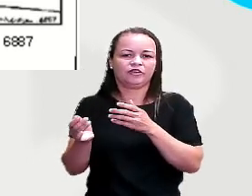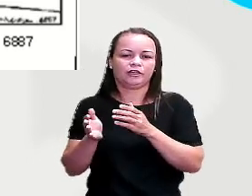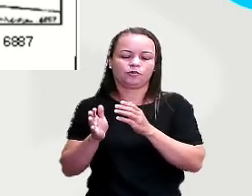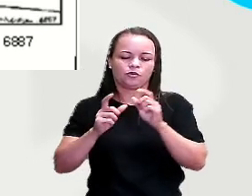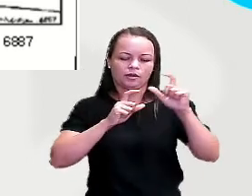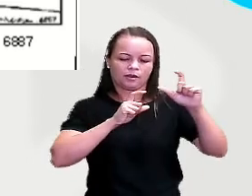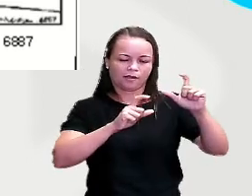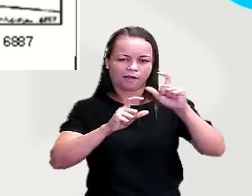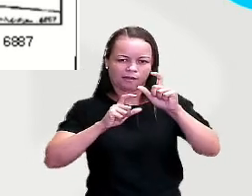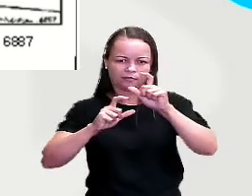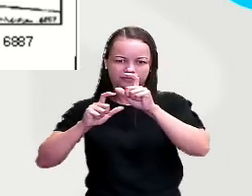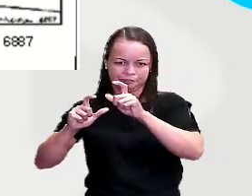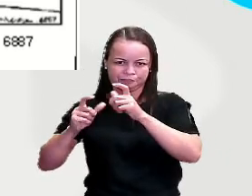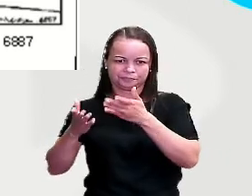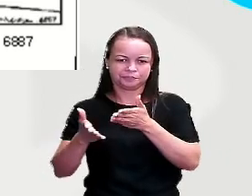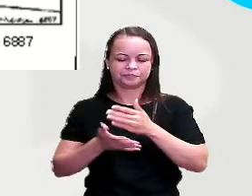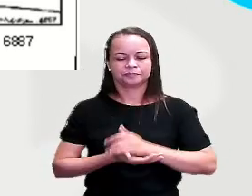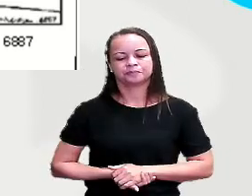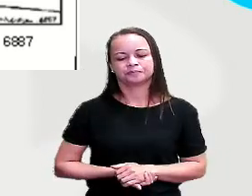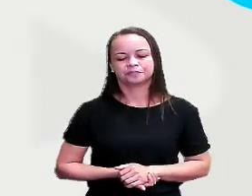quadrinho desse, tá bom?